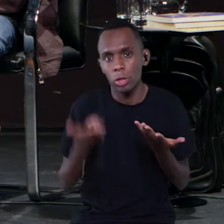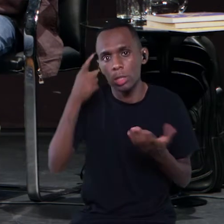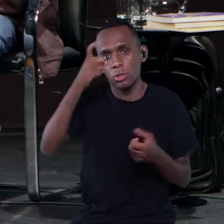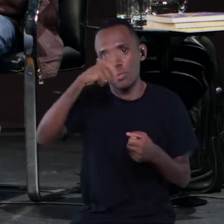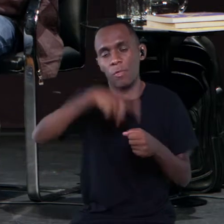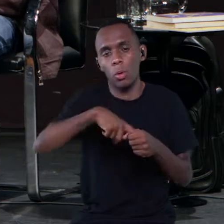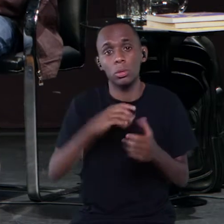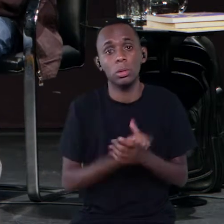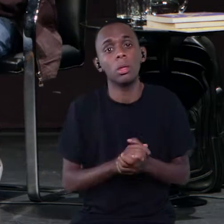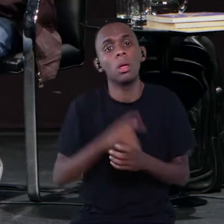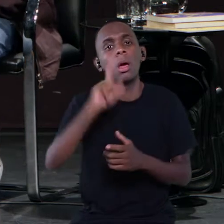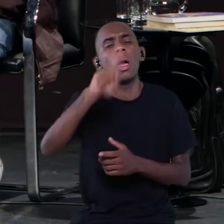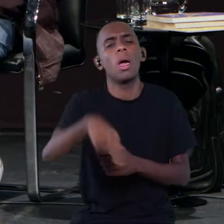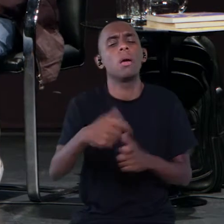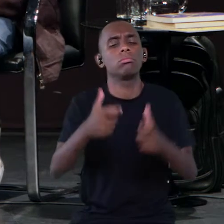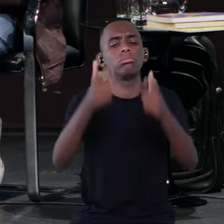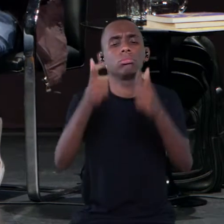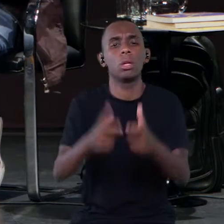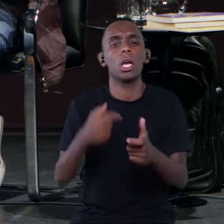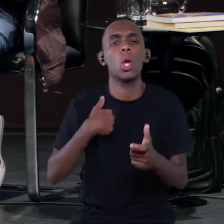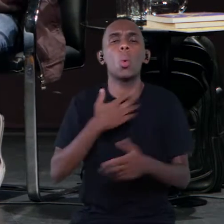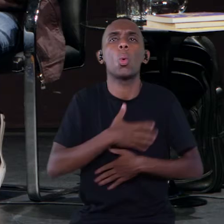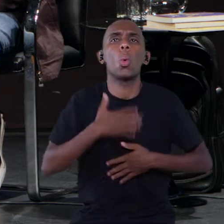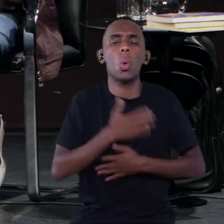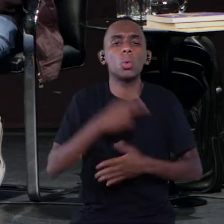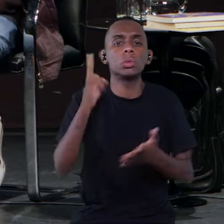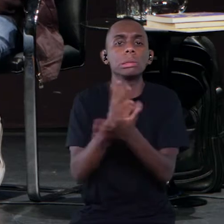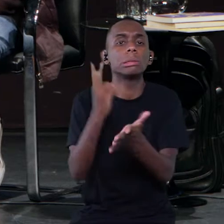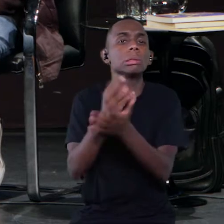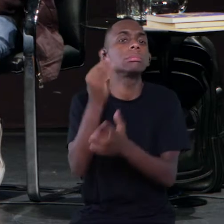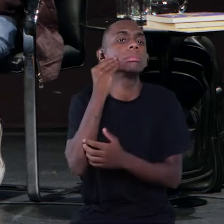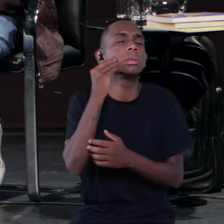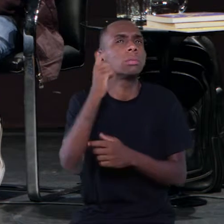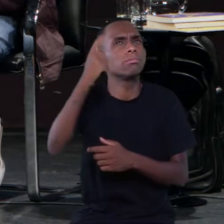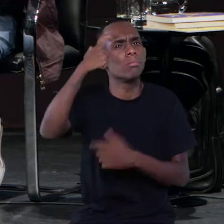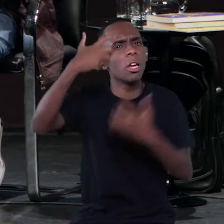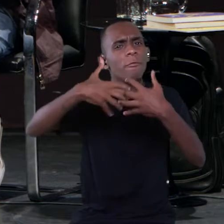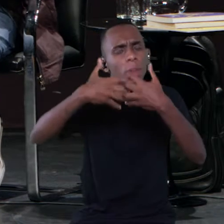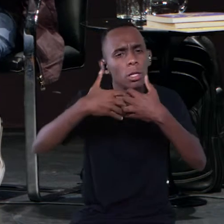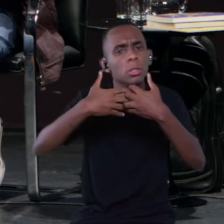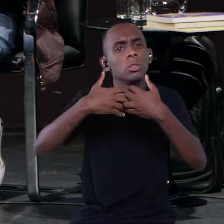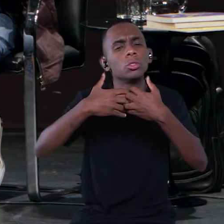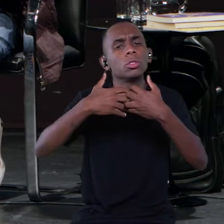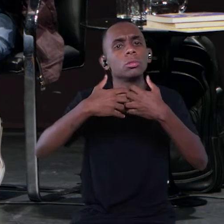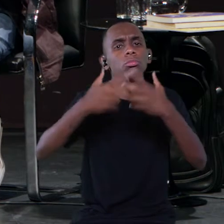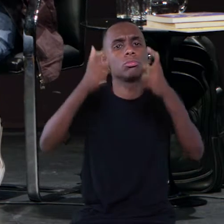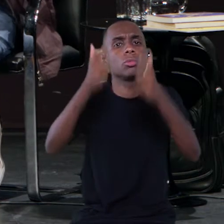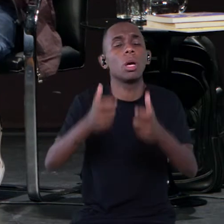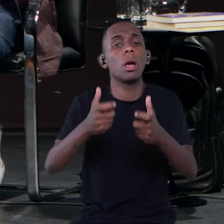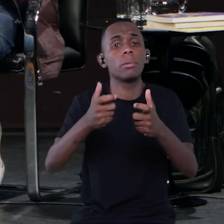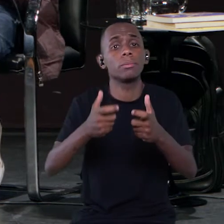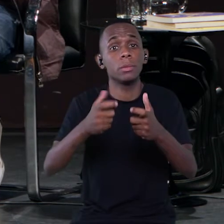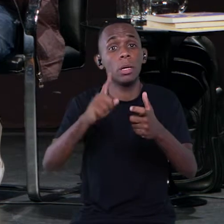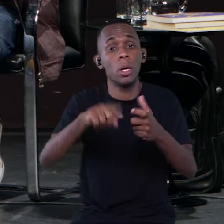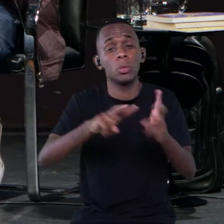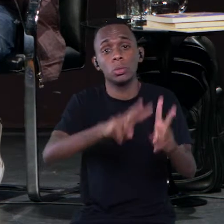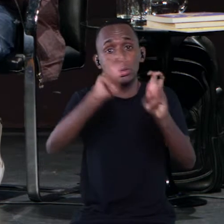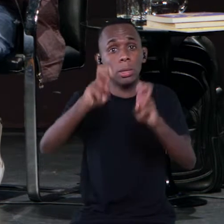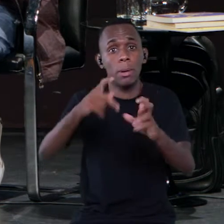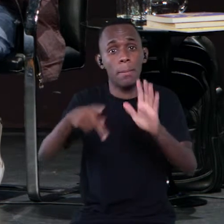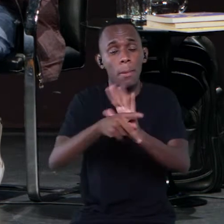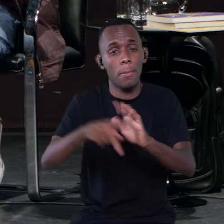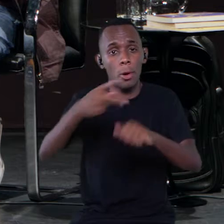que é um cenário que eu gosto sempre de tentar pensar, sempre numa perspectiva local e global, porque a gente fala muito em termos de